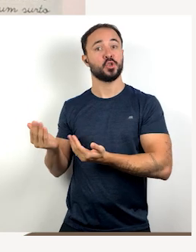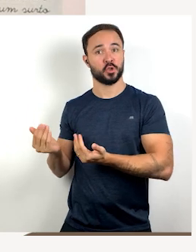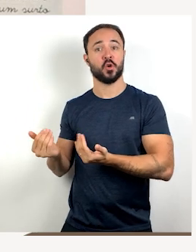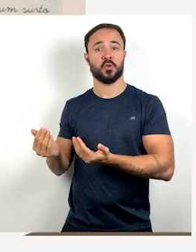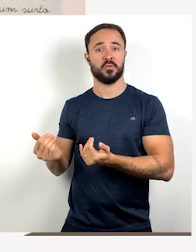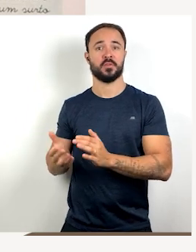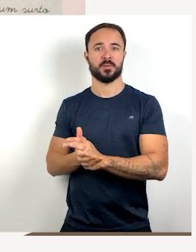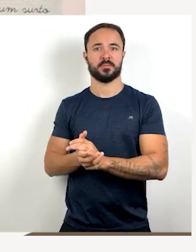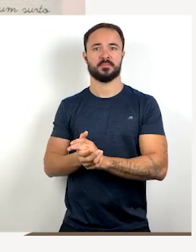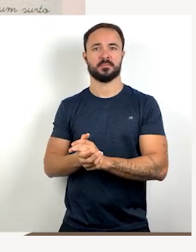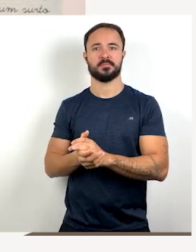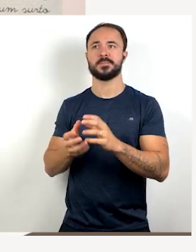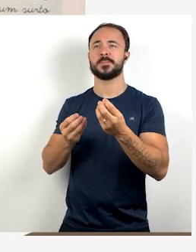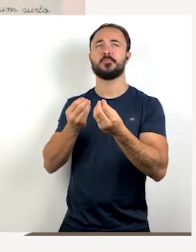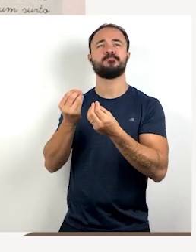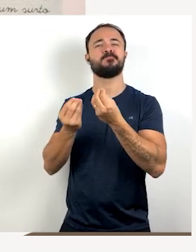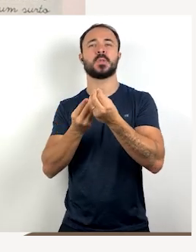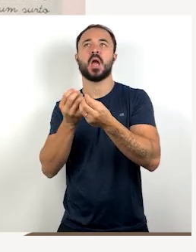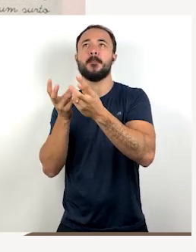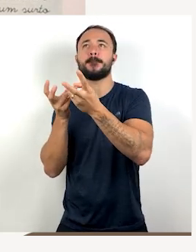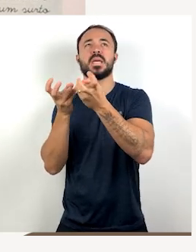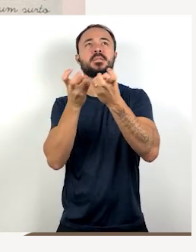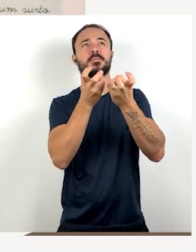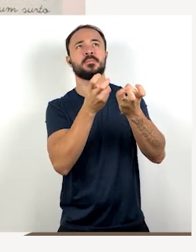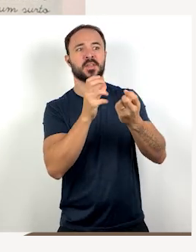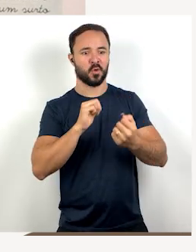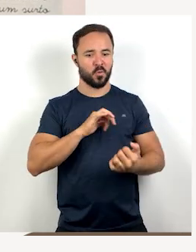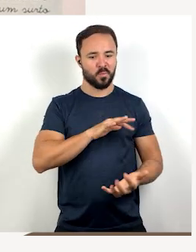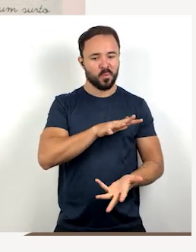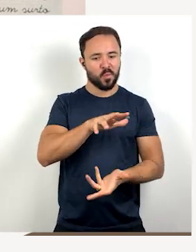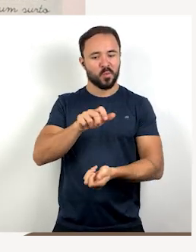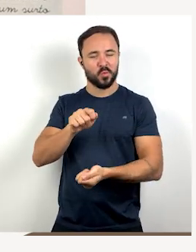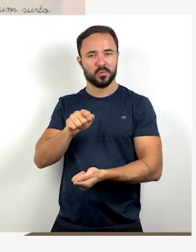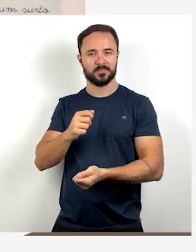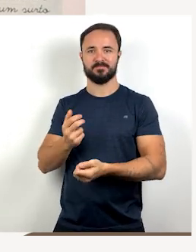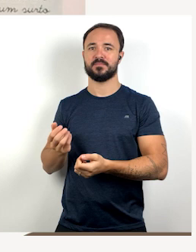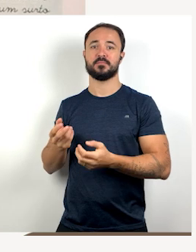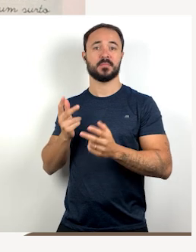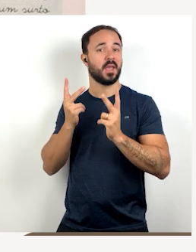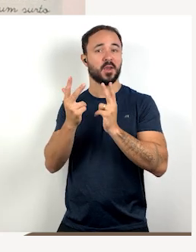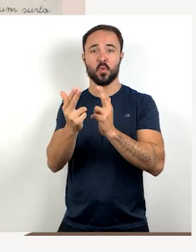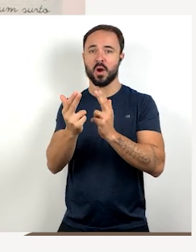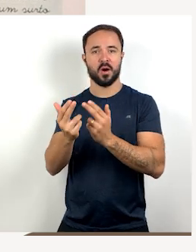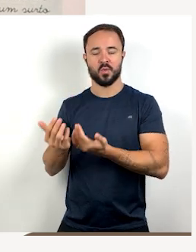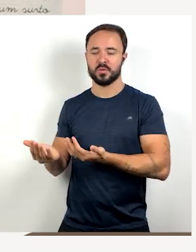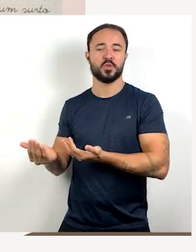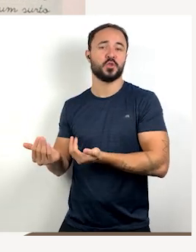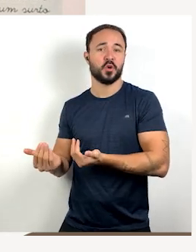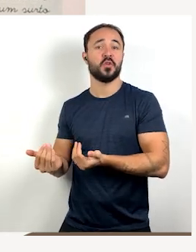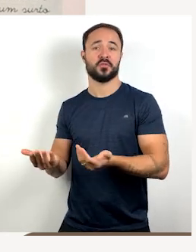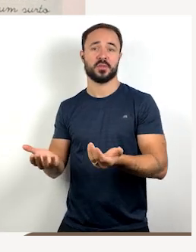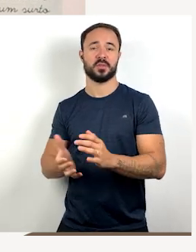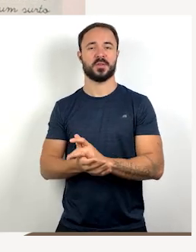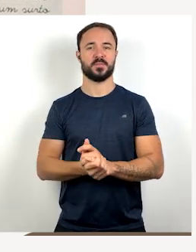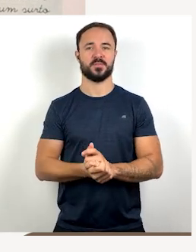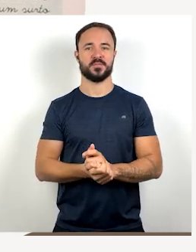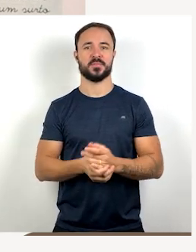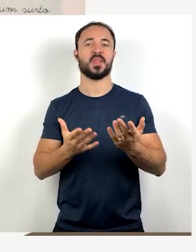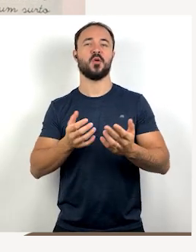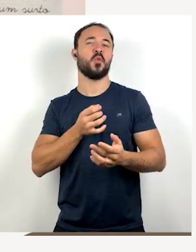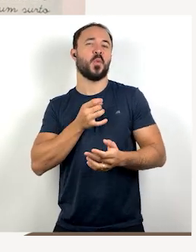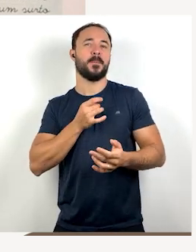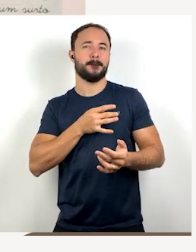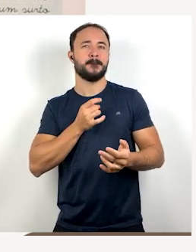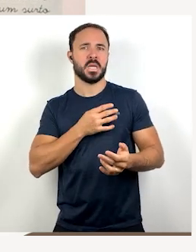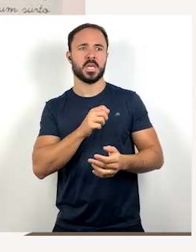forma como ela percebe o mundo é uma forma de adolescente. Então, o grande terror dela, além